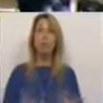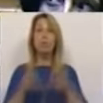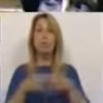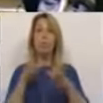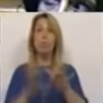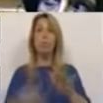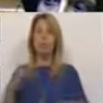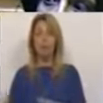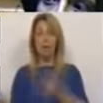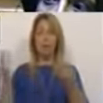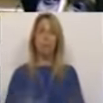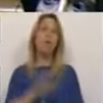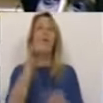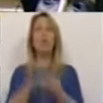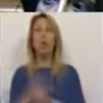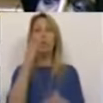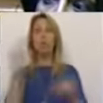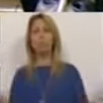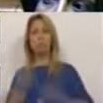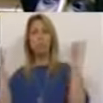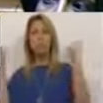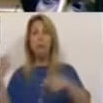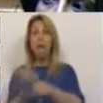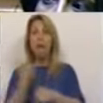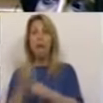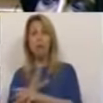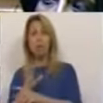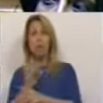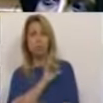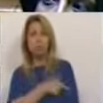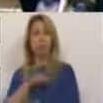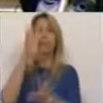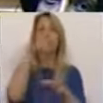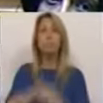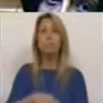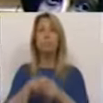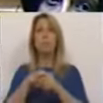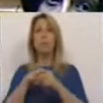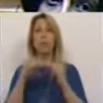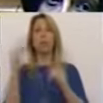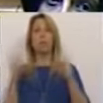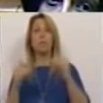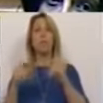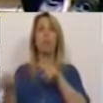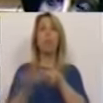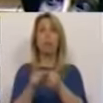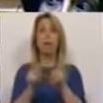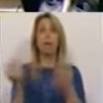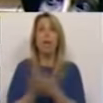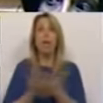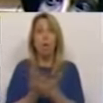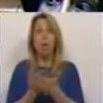Grupo Parlamentar apresenta um voto que repudia as ações de ingerência e de estabilização política,